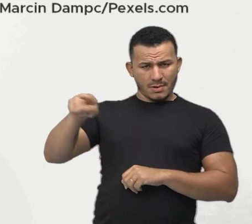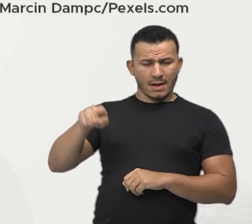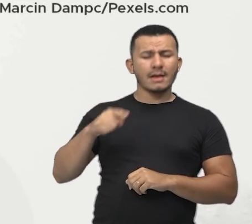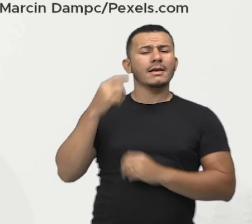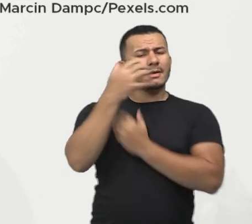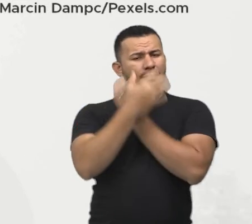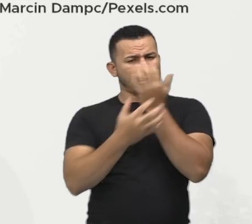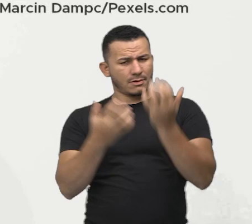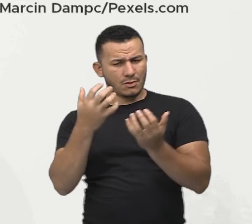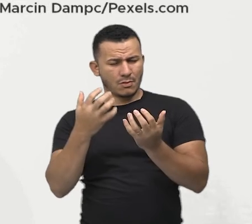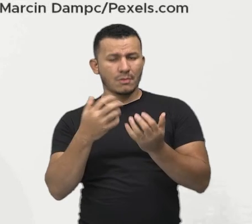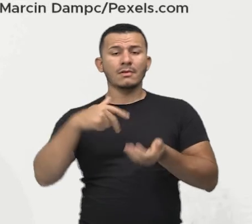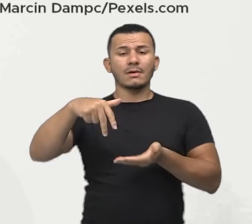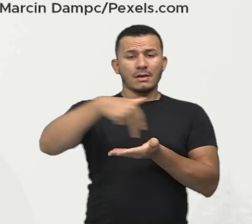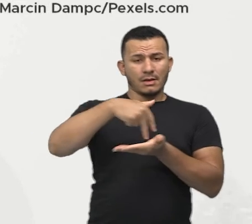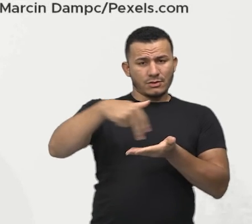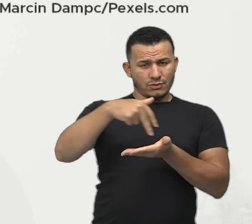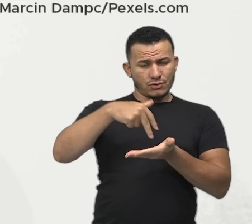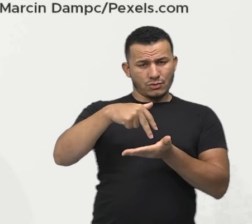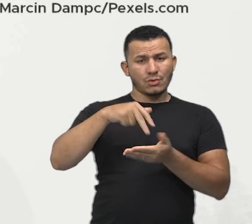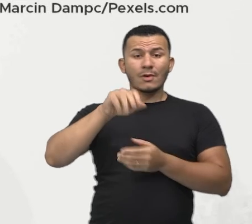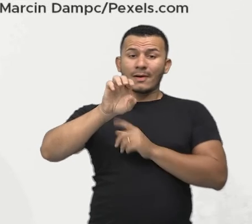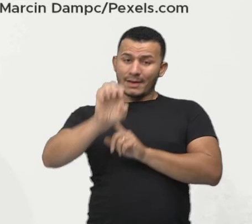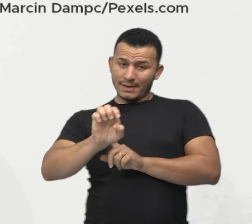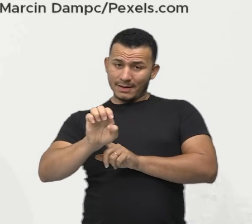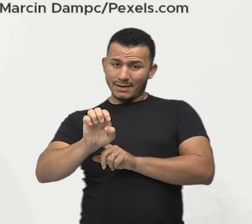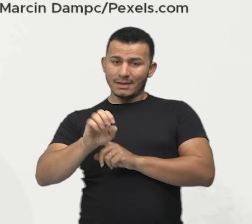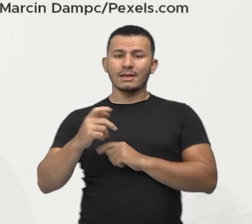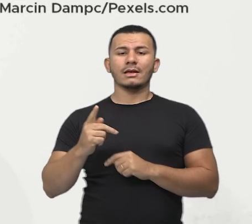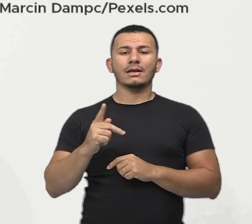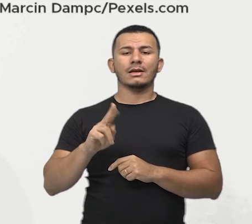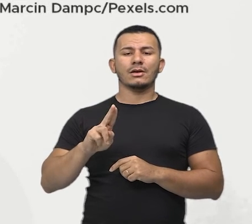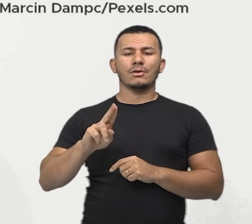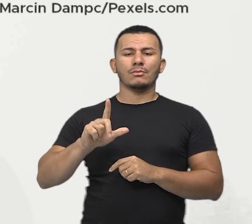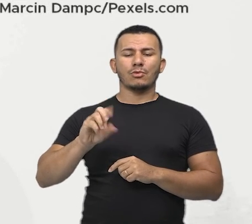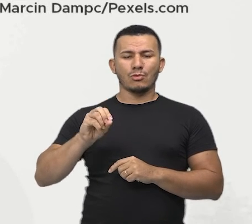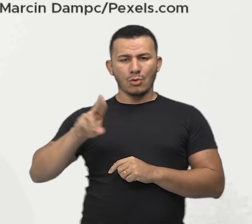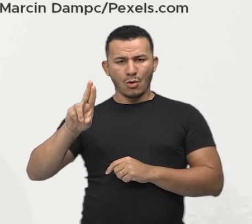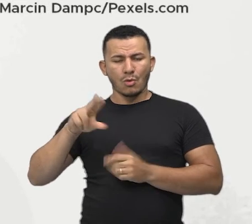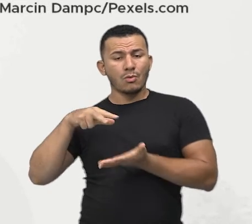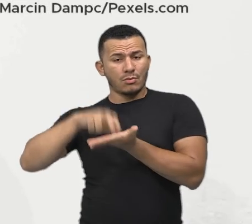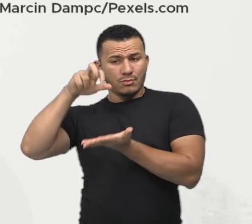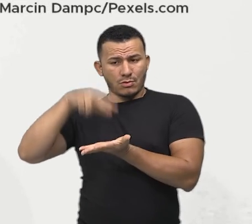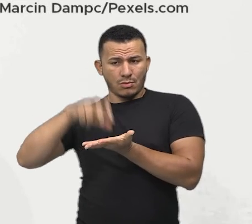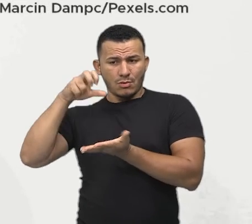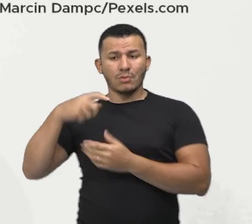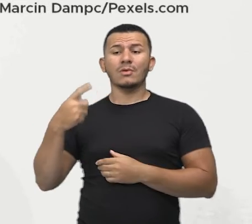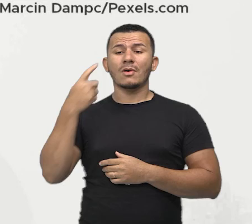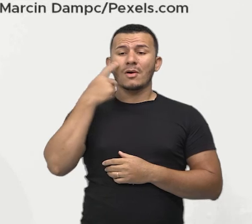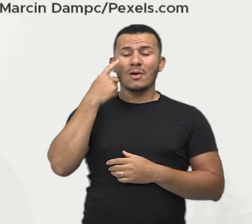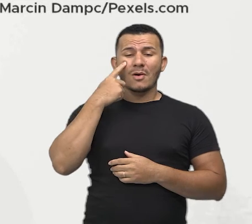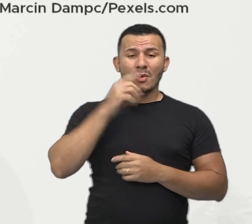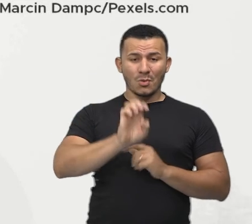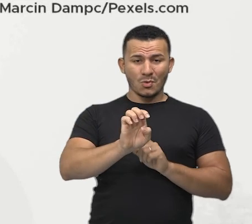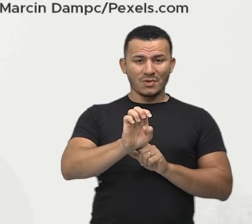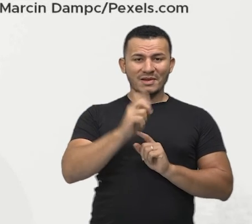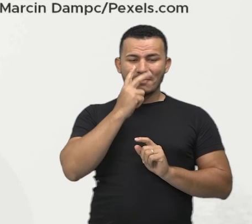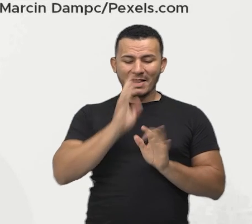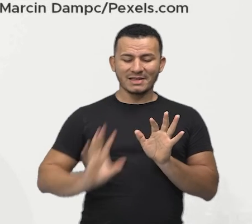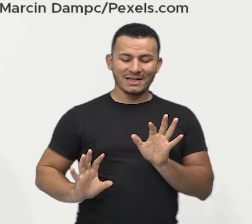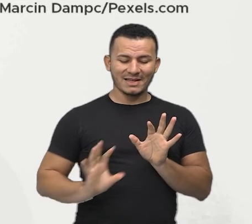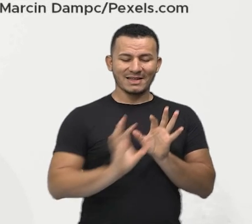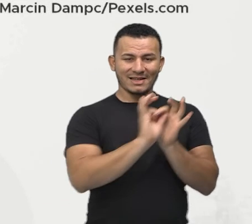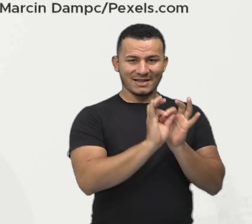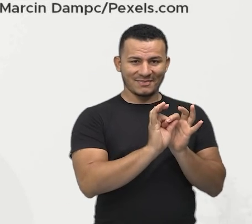dançou e pulou. Percebo que essa conjunção conecta a oração pulou na festa com